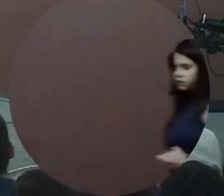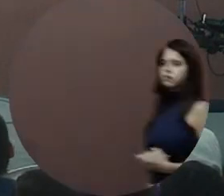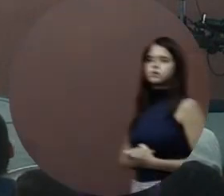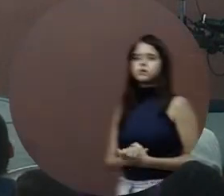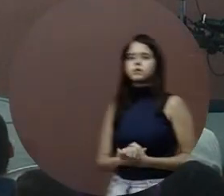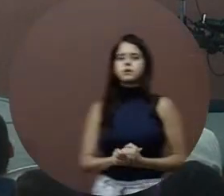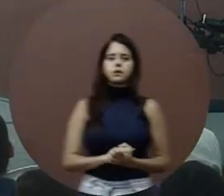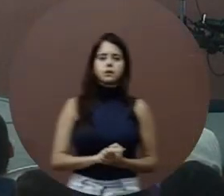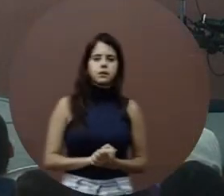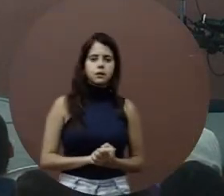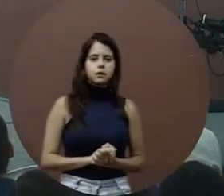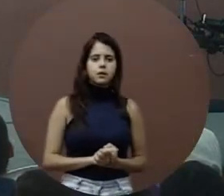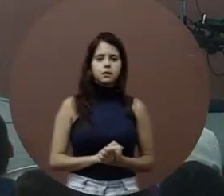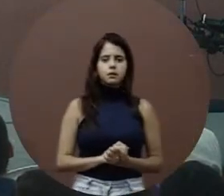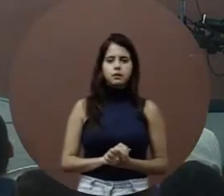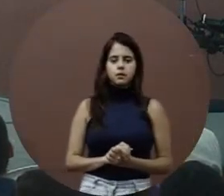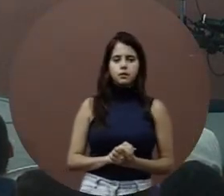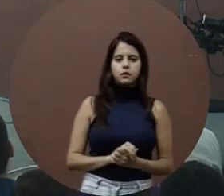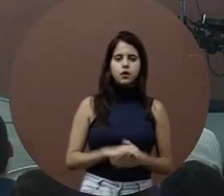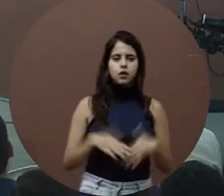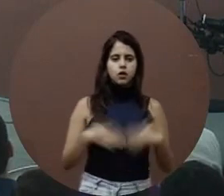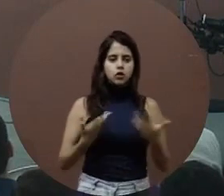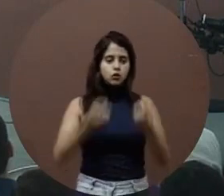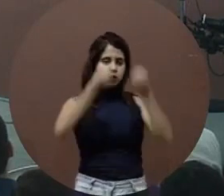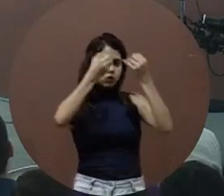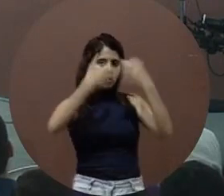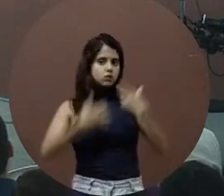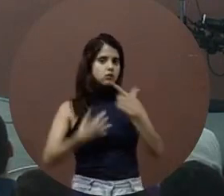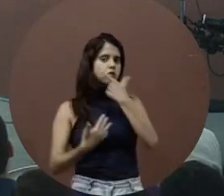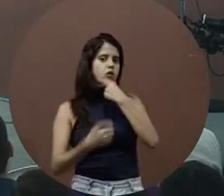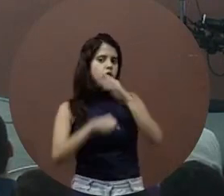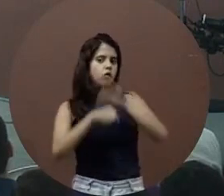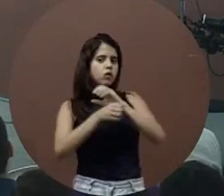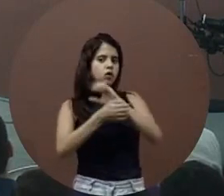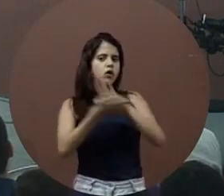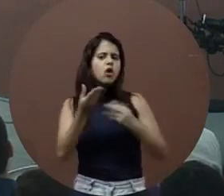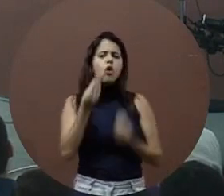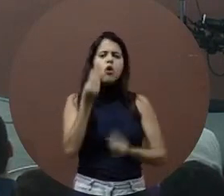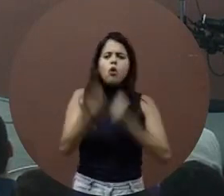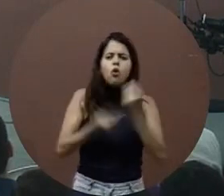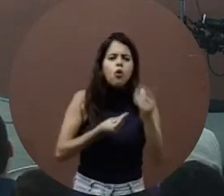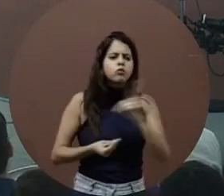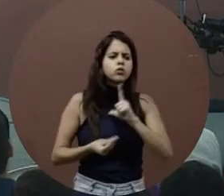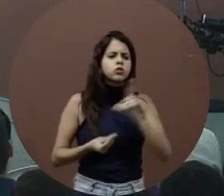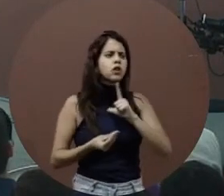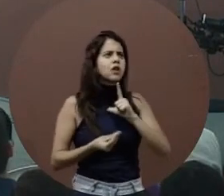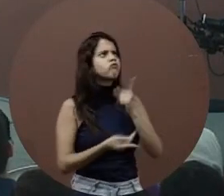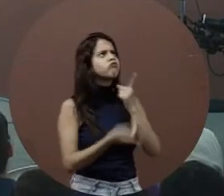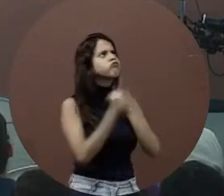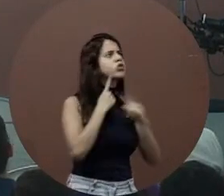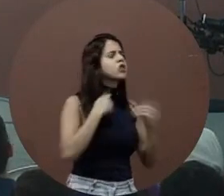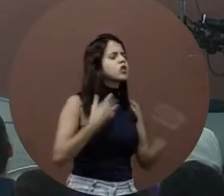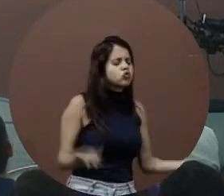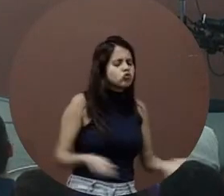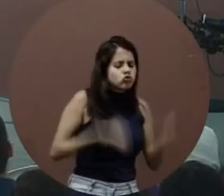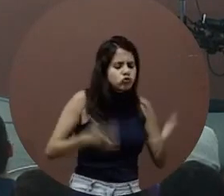E aí ele vai então dizer, como então eu encontro motivação para